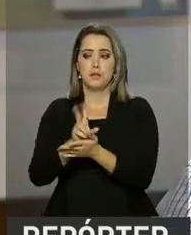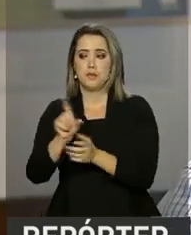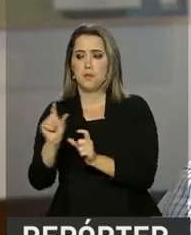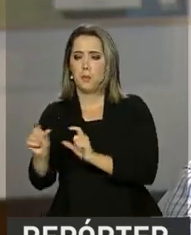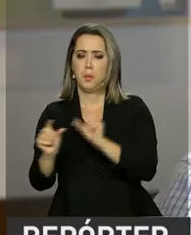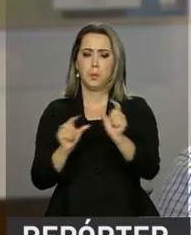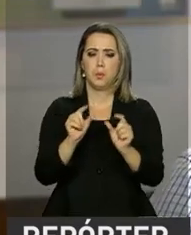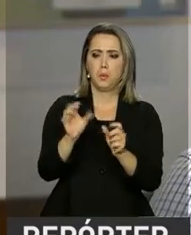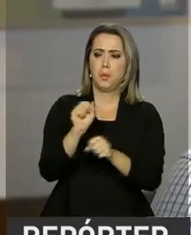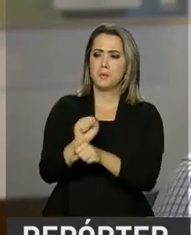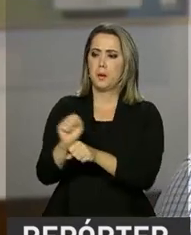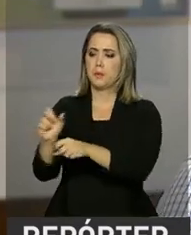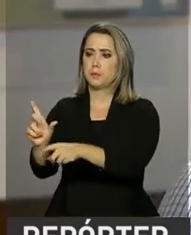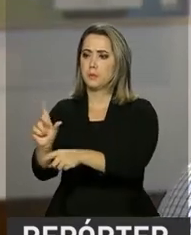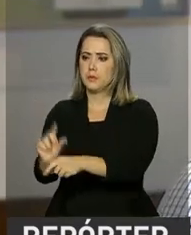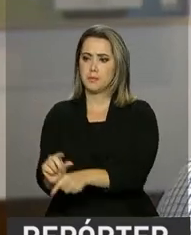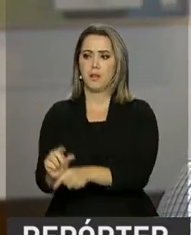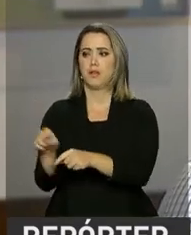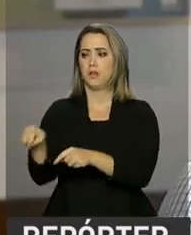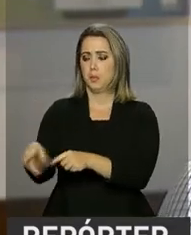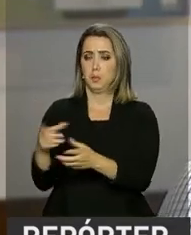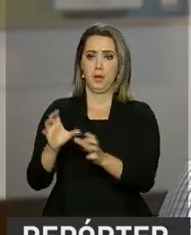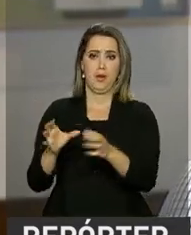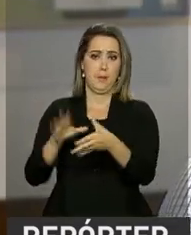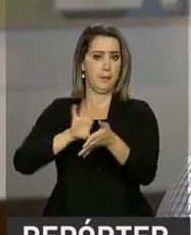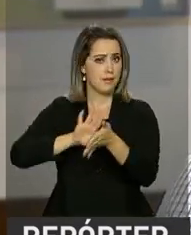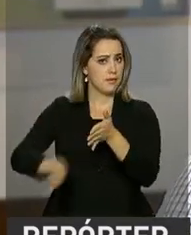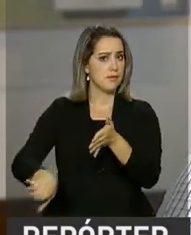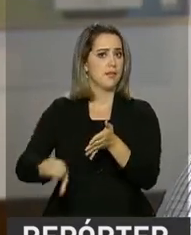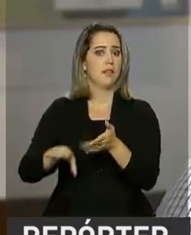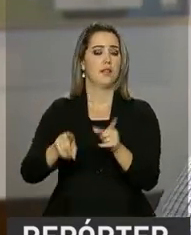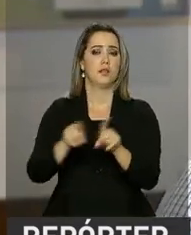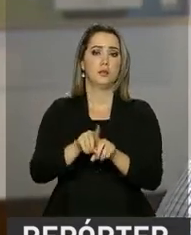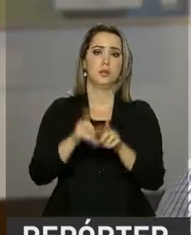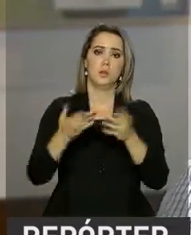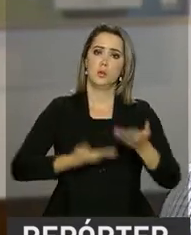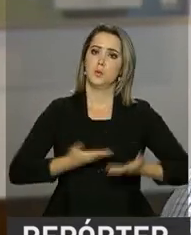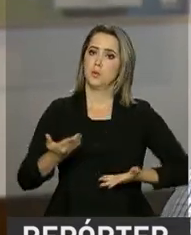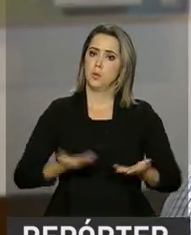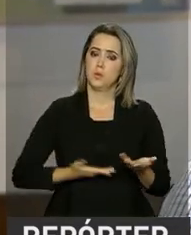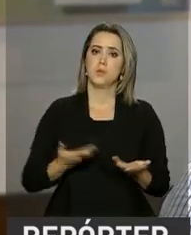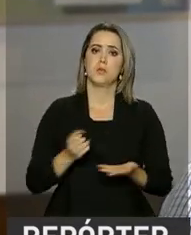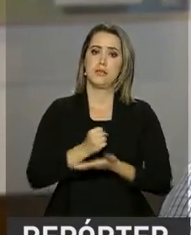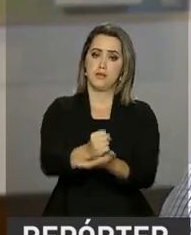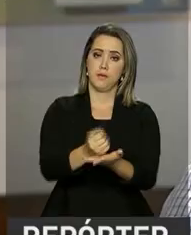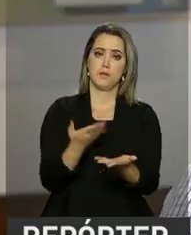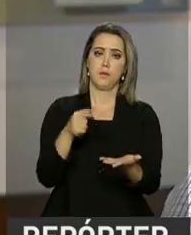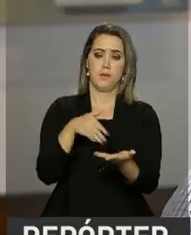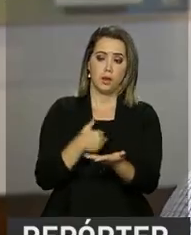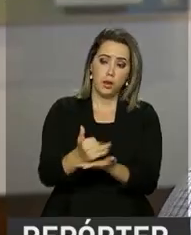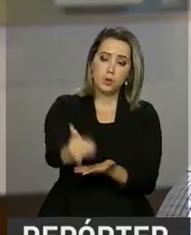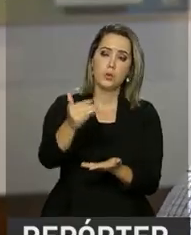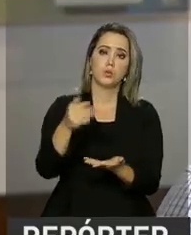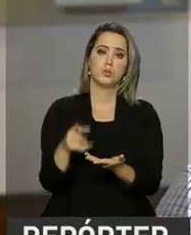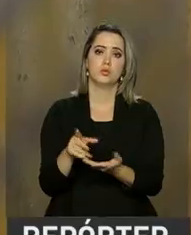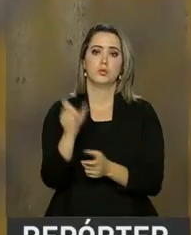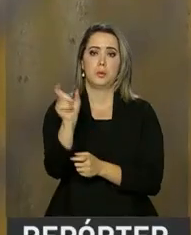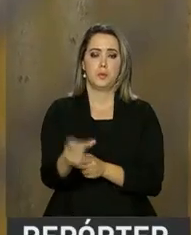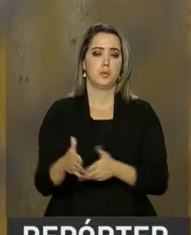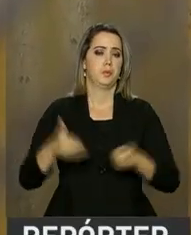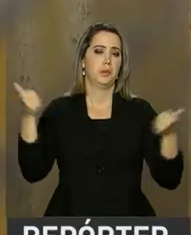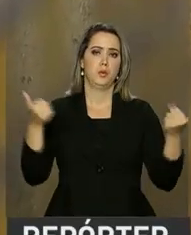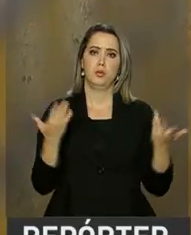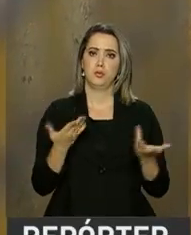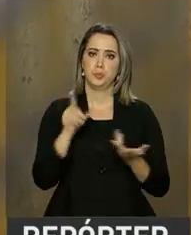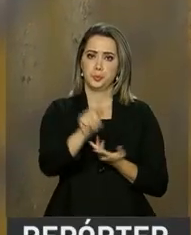alguns investimentos até porque ele tá em embora o concessionário tá saindo o serviço não para e quem se beneficia em última análise é o usuário